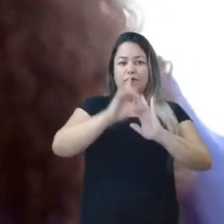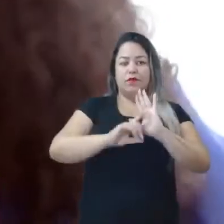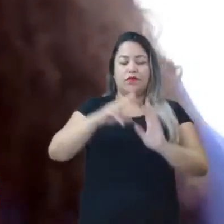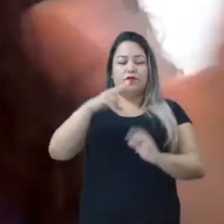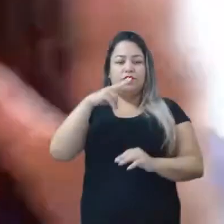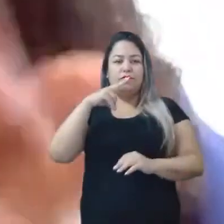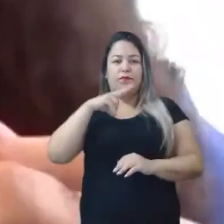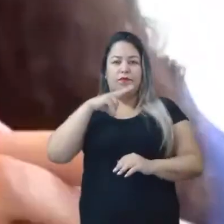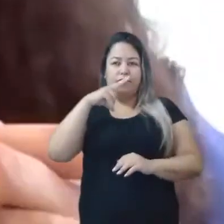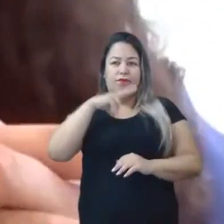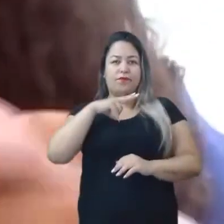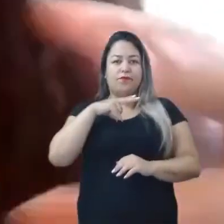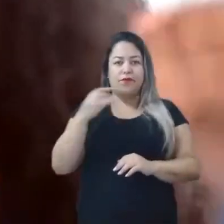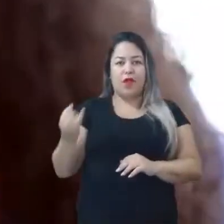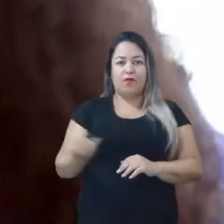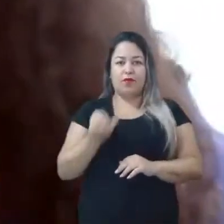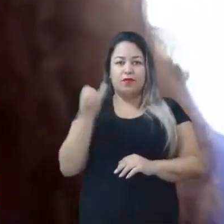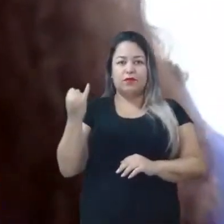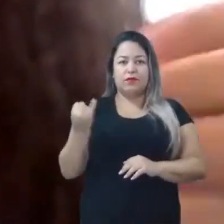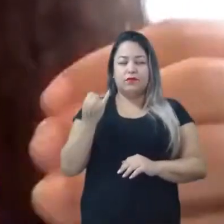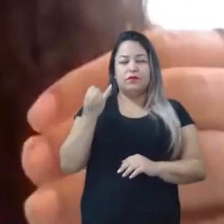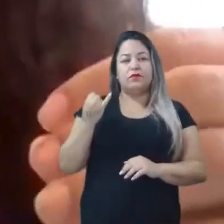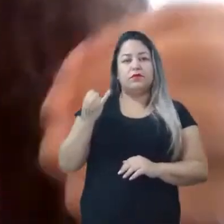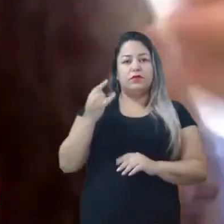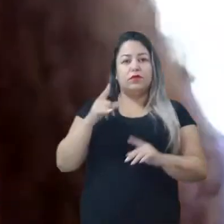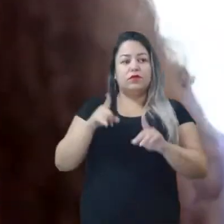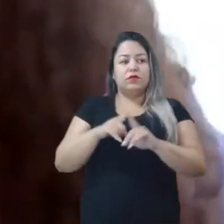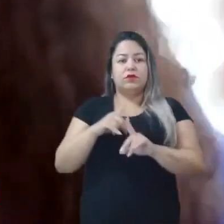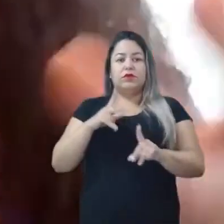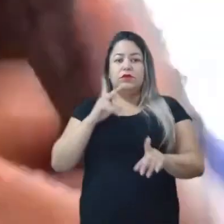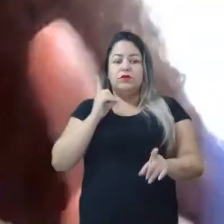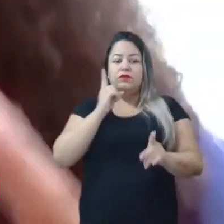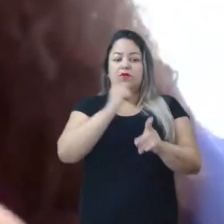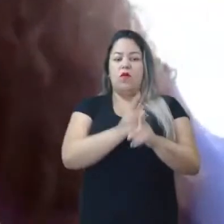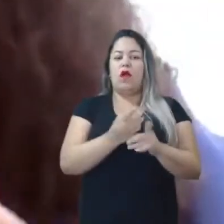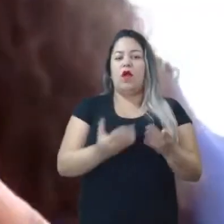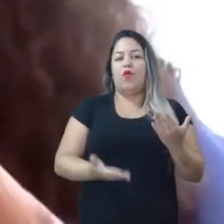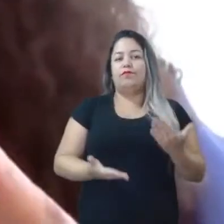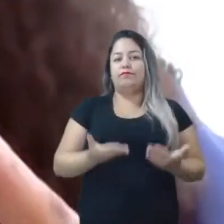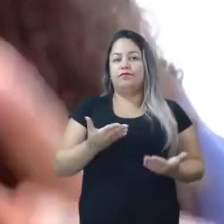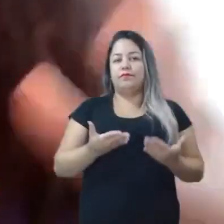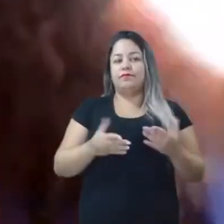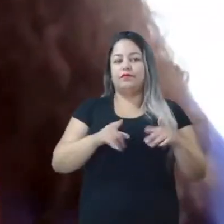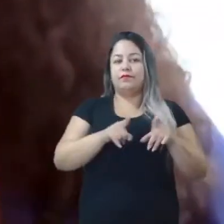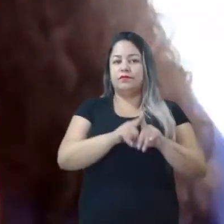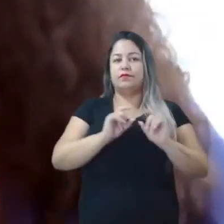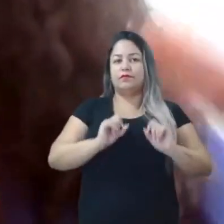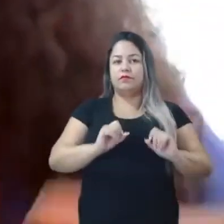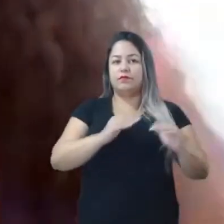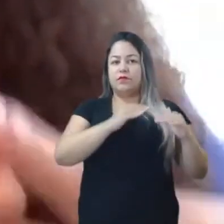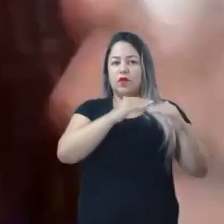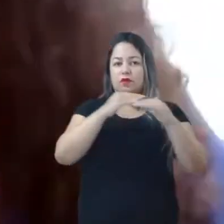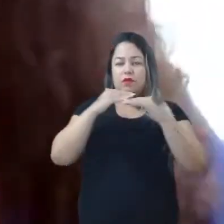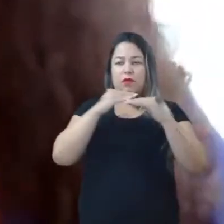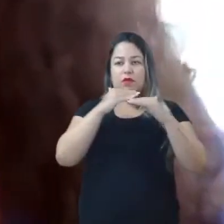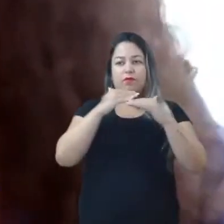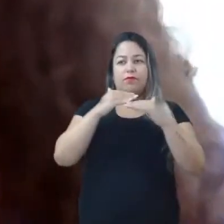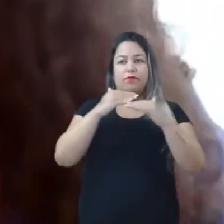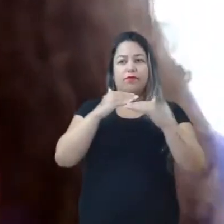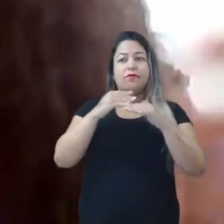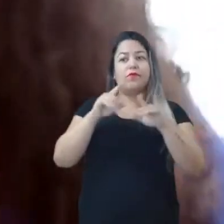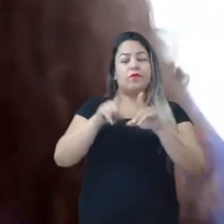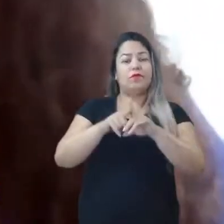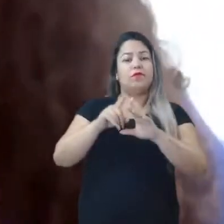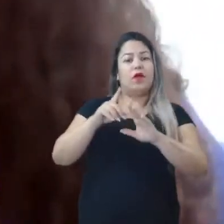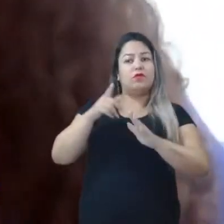individuais, né, e a importância de encontrar esse equilíbrio na promoção da igualdade racial e a garantia dos